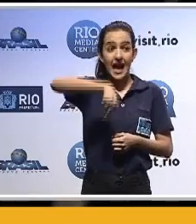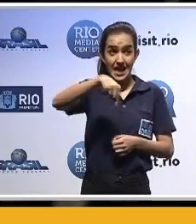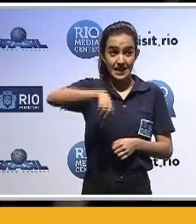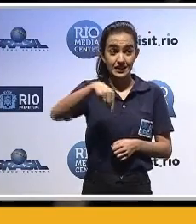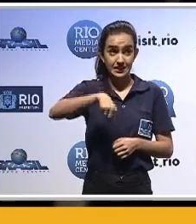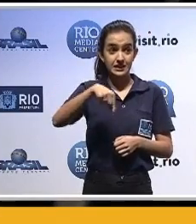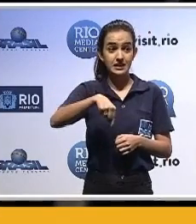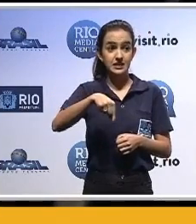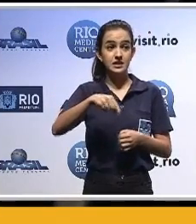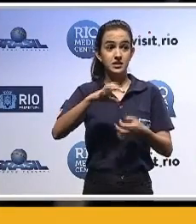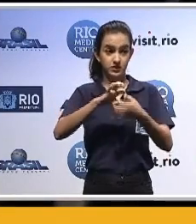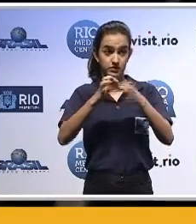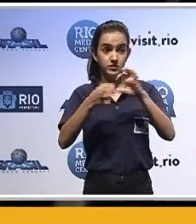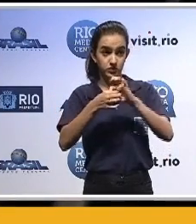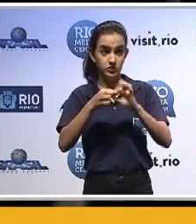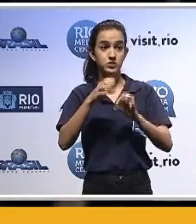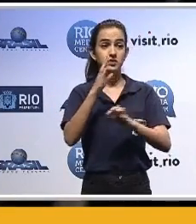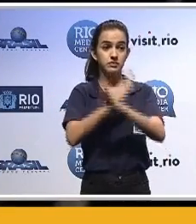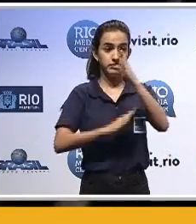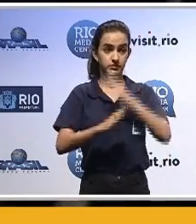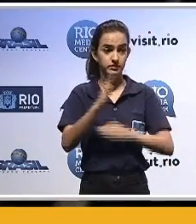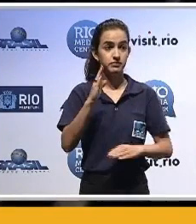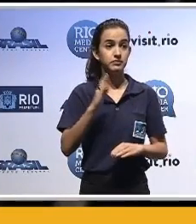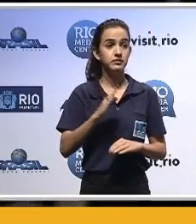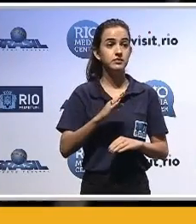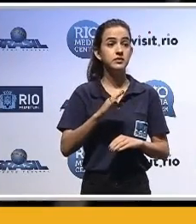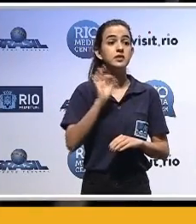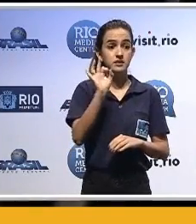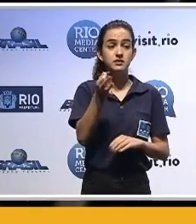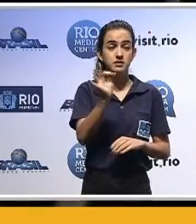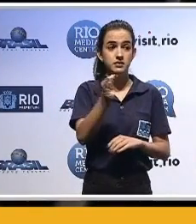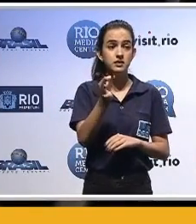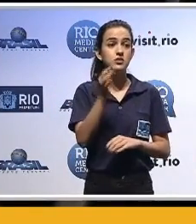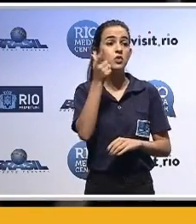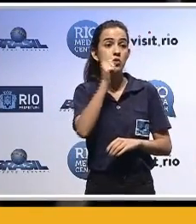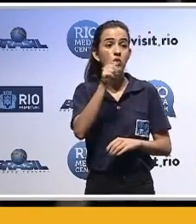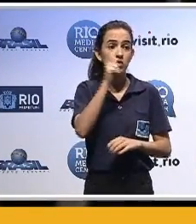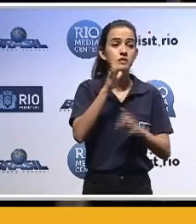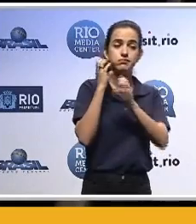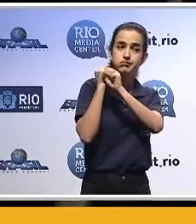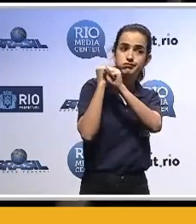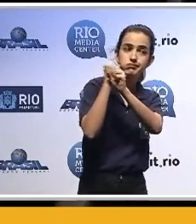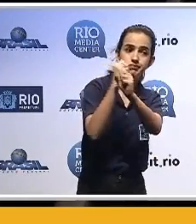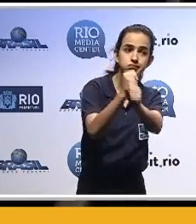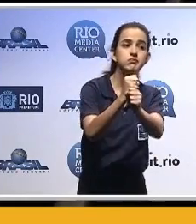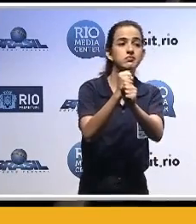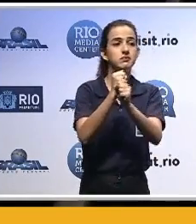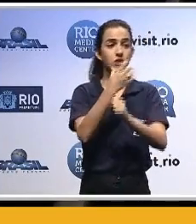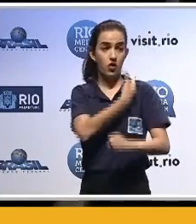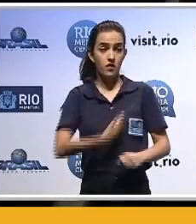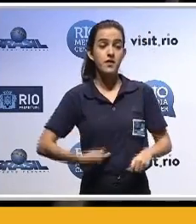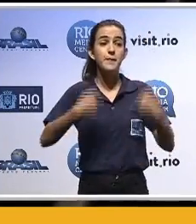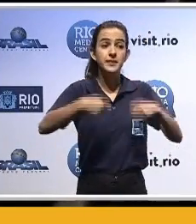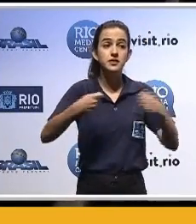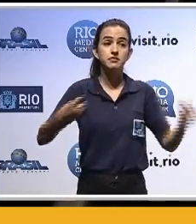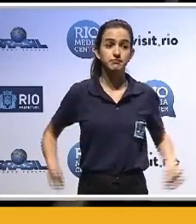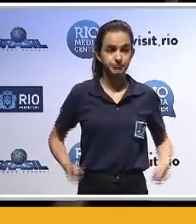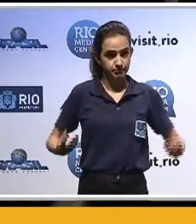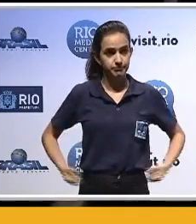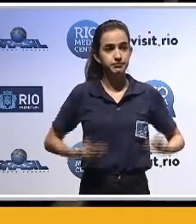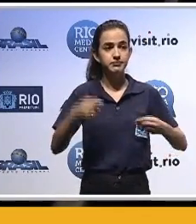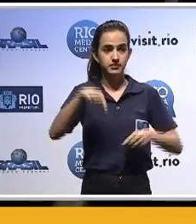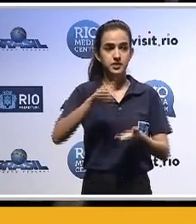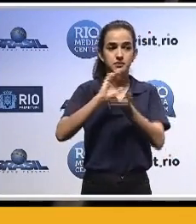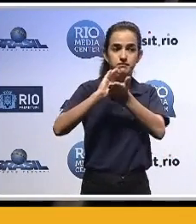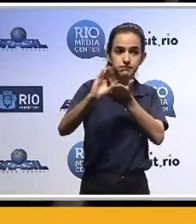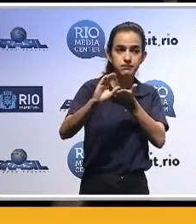Para os Jogos Olímpicos, com certeza foram feitos cálculos das expectativas que o governo teria e o Ministério